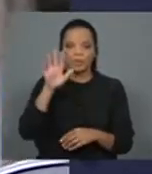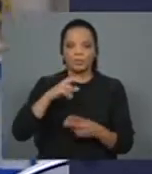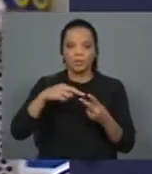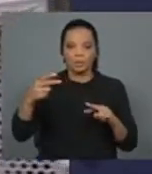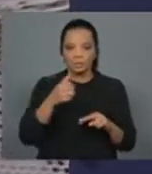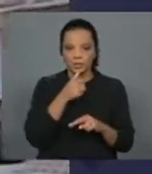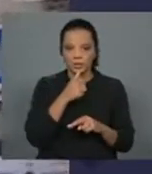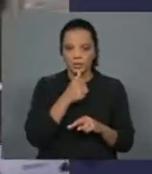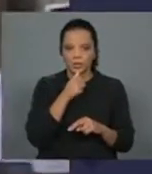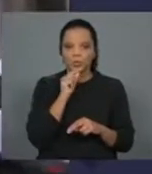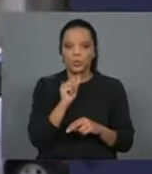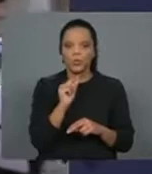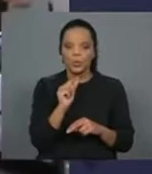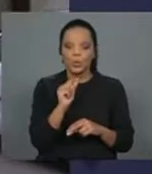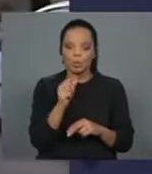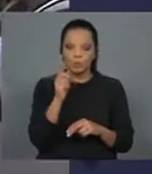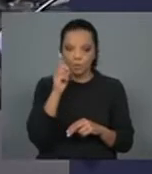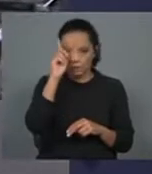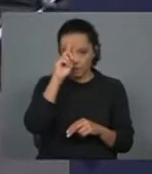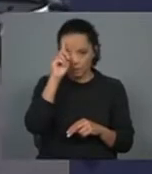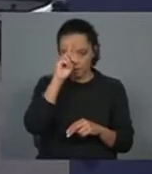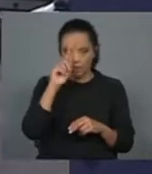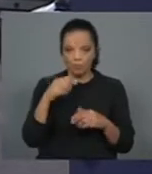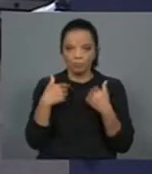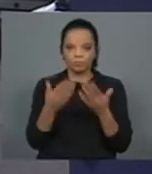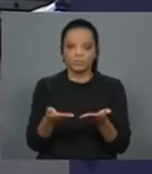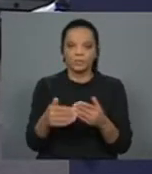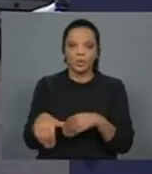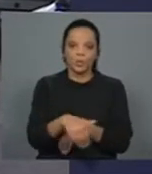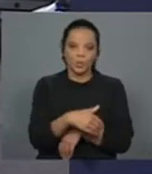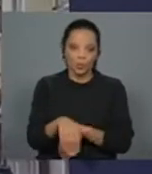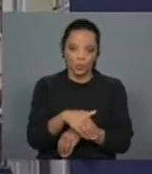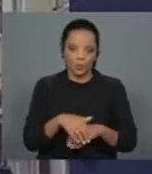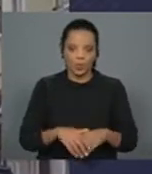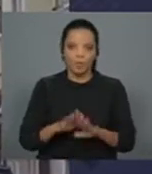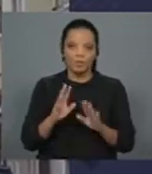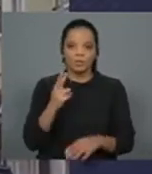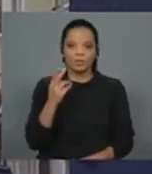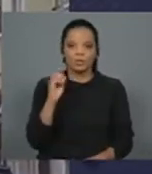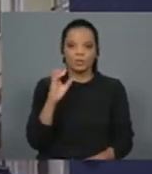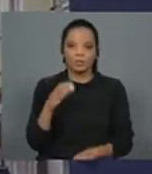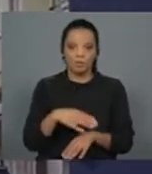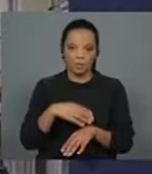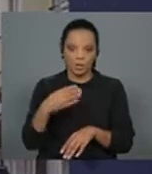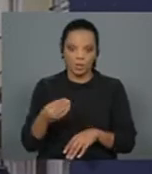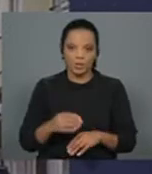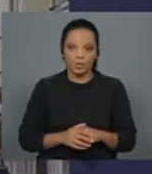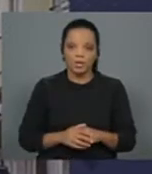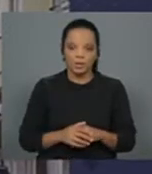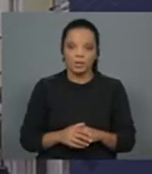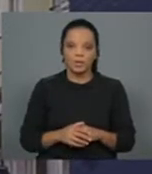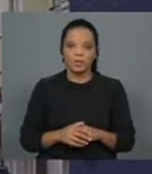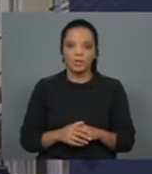decidiu atribuir o nome de Cavaleiro de Oliveira a esta rua lisboeta. Mas dois séculos depois, o tempo ainda não